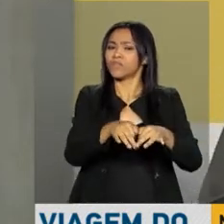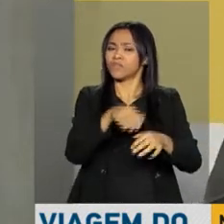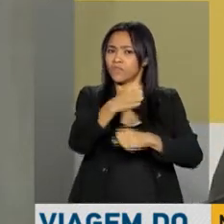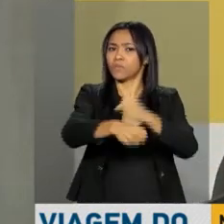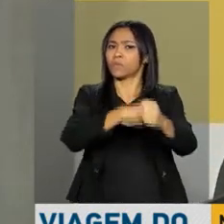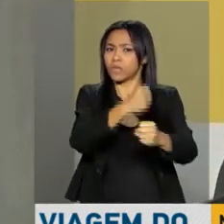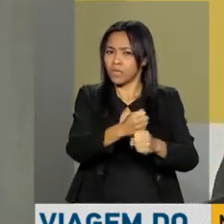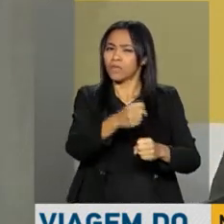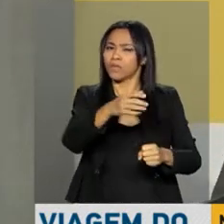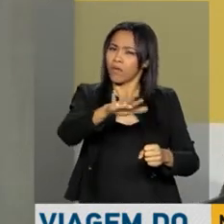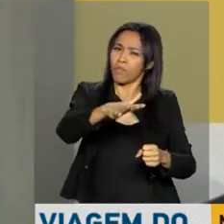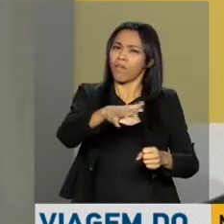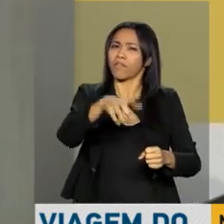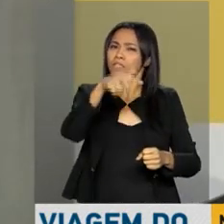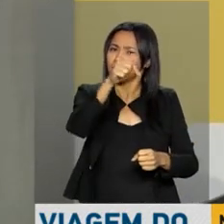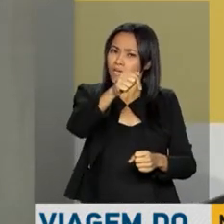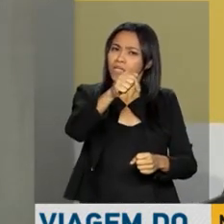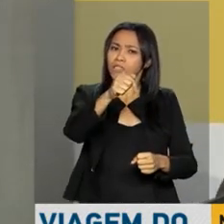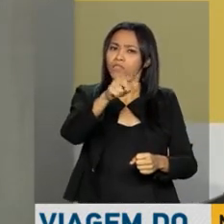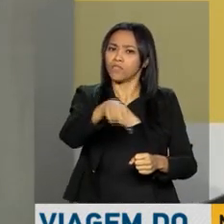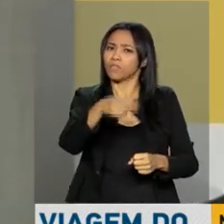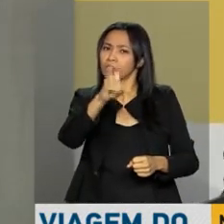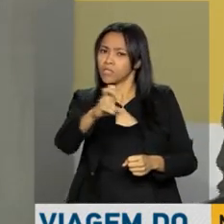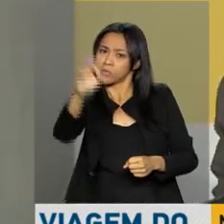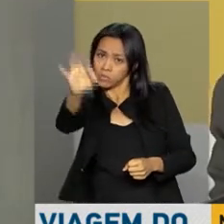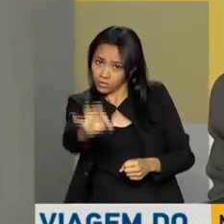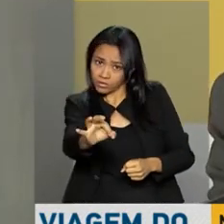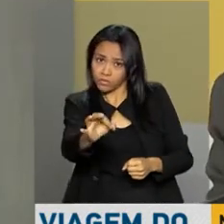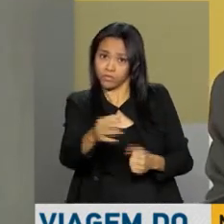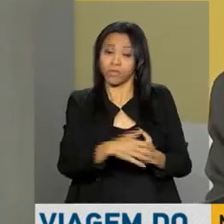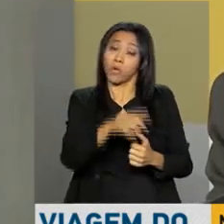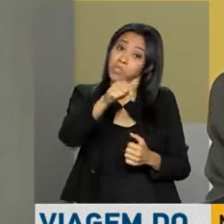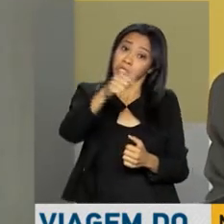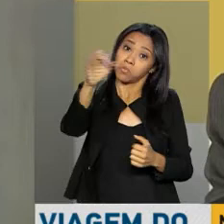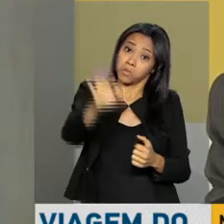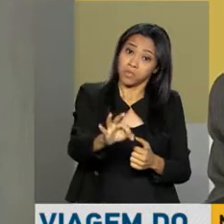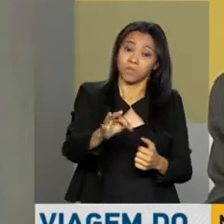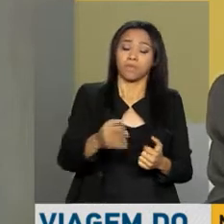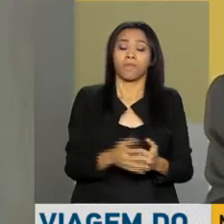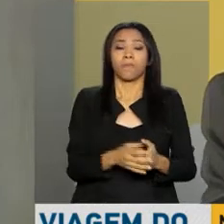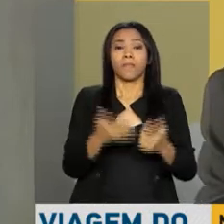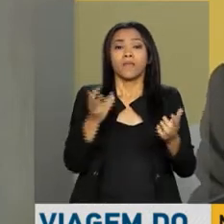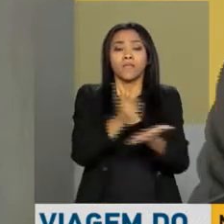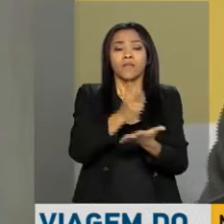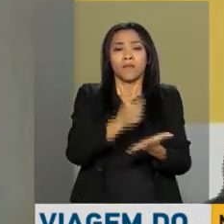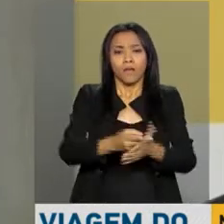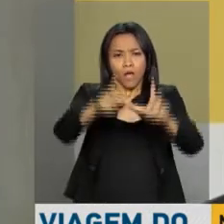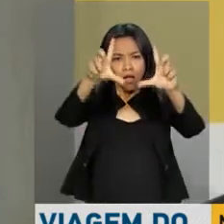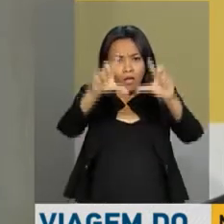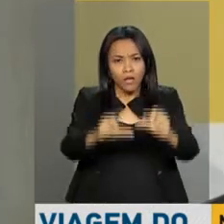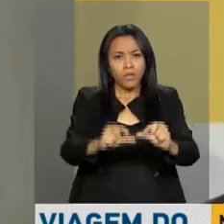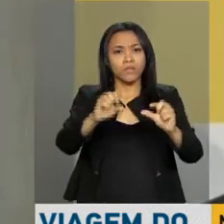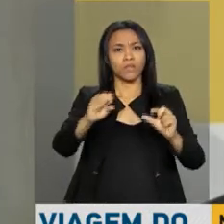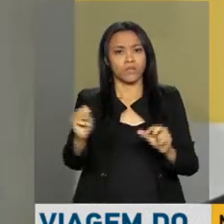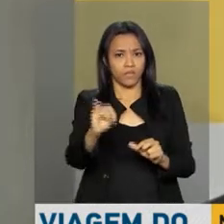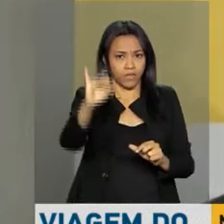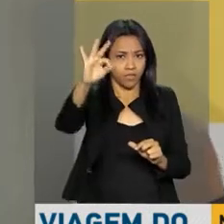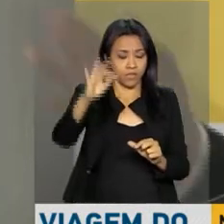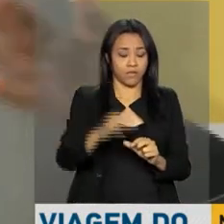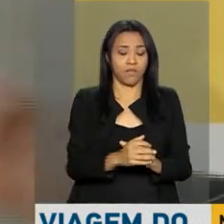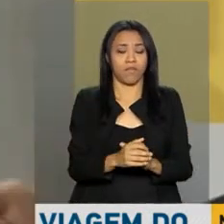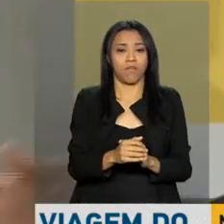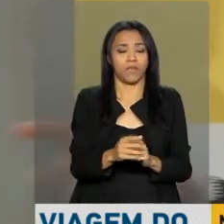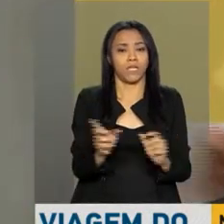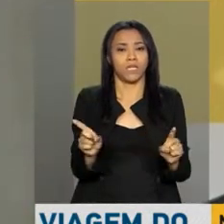provável que esteja em 76 7% a indicar que cada vez mais com a redução da inflação ea